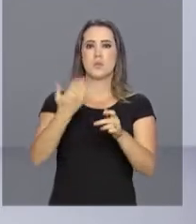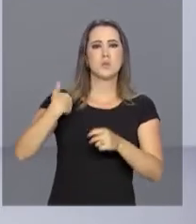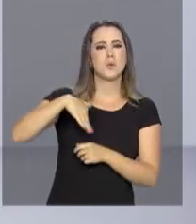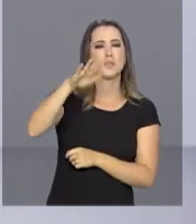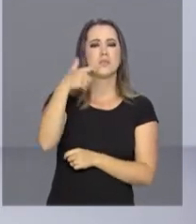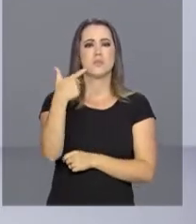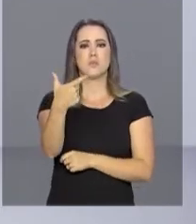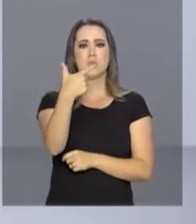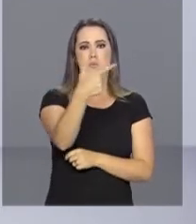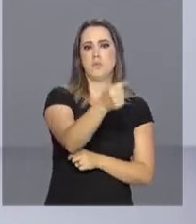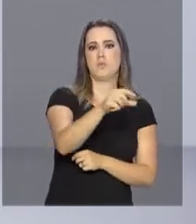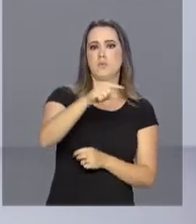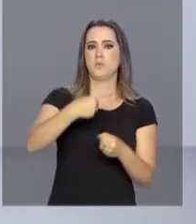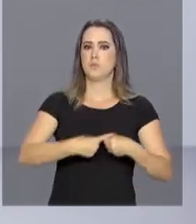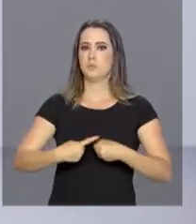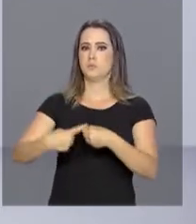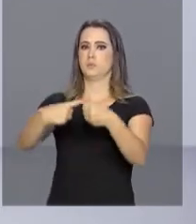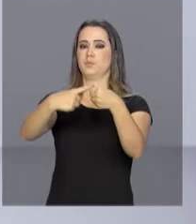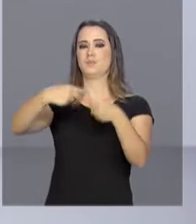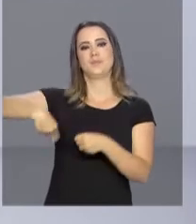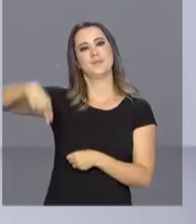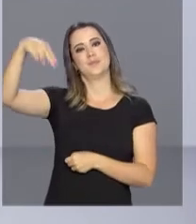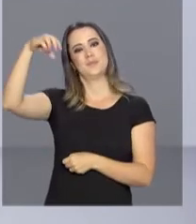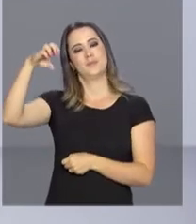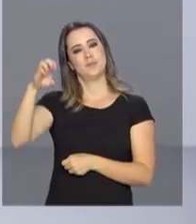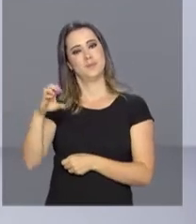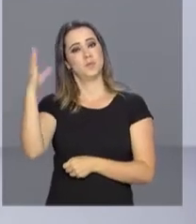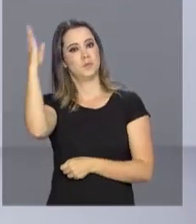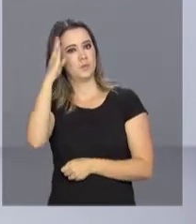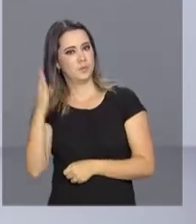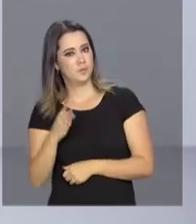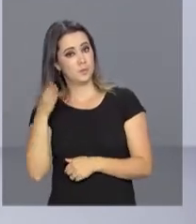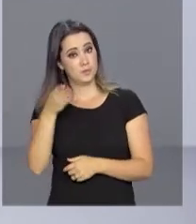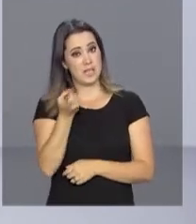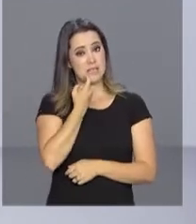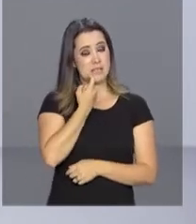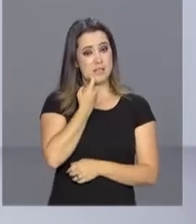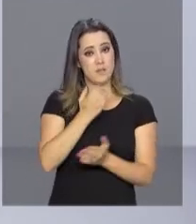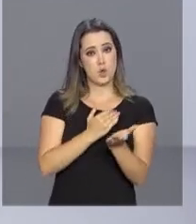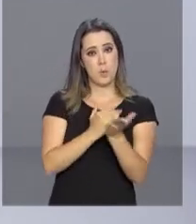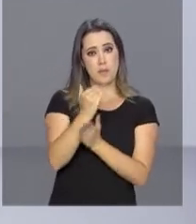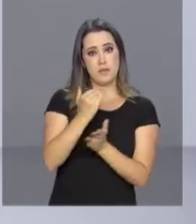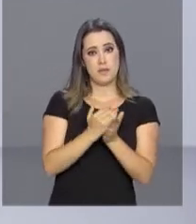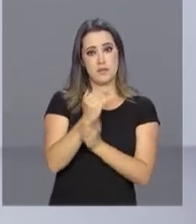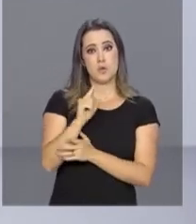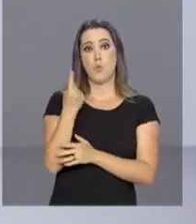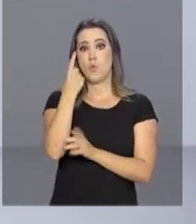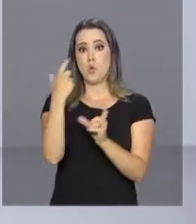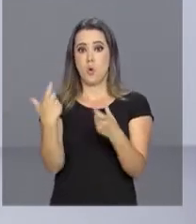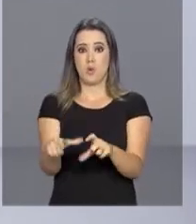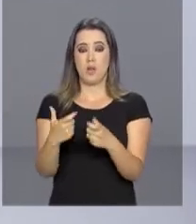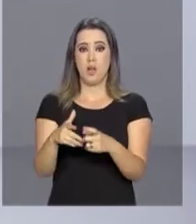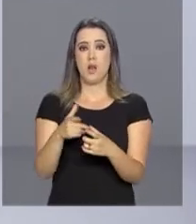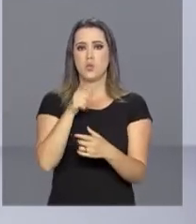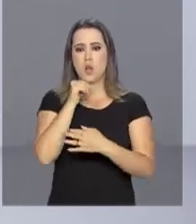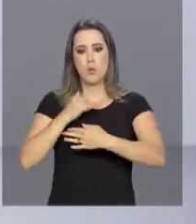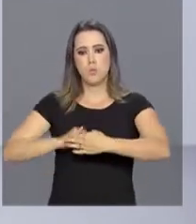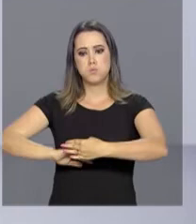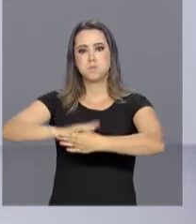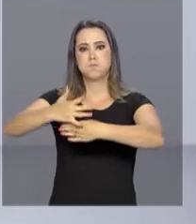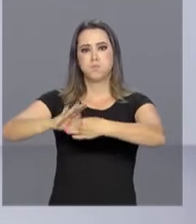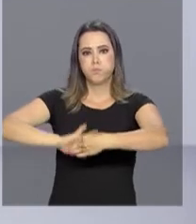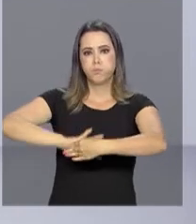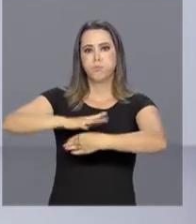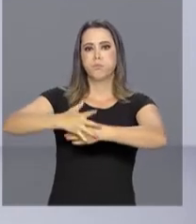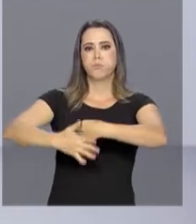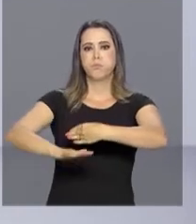de 220 cidades do Nordeste brasileiro. Nesta sexta-feira, vai começar a funcionar mais uma estação de bombeamento do